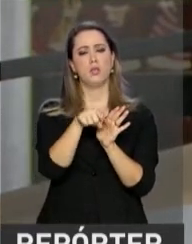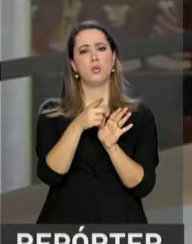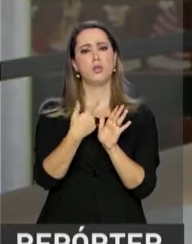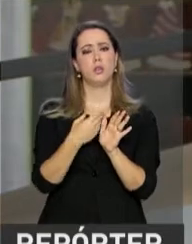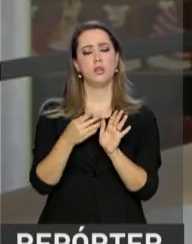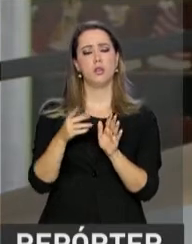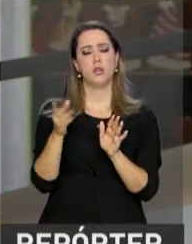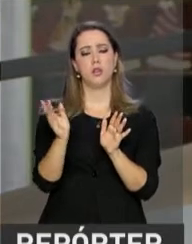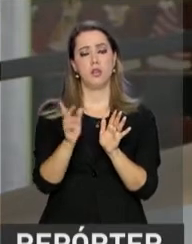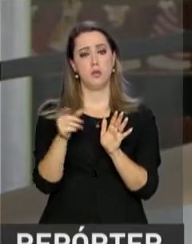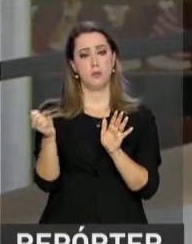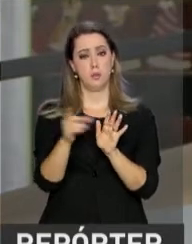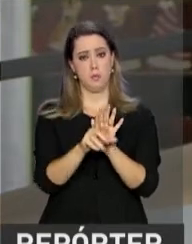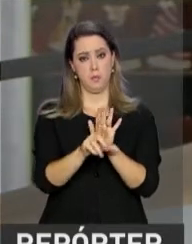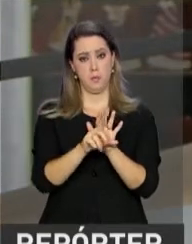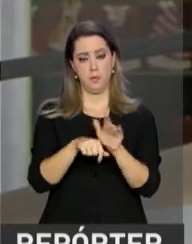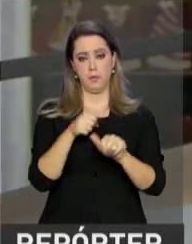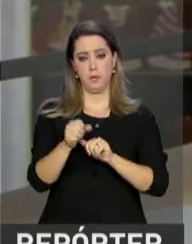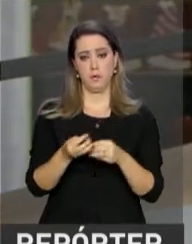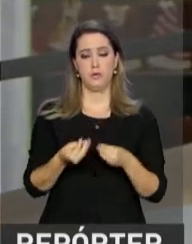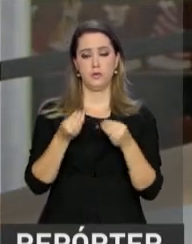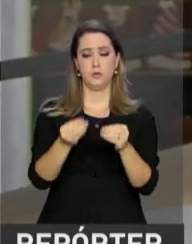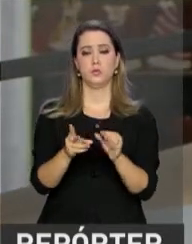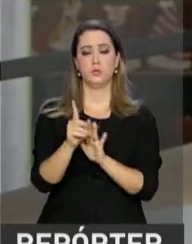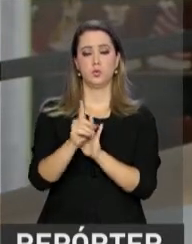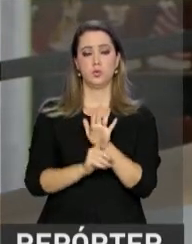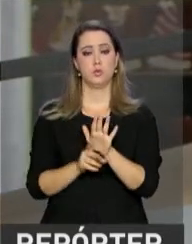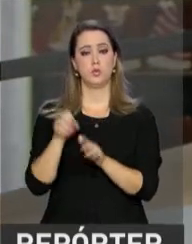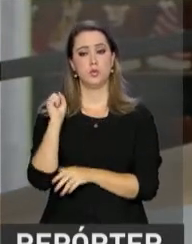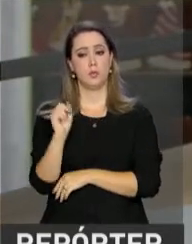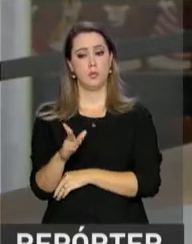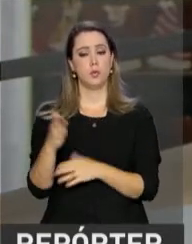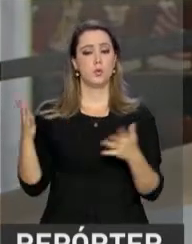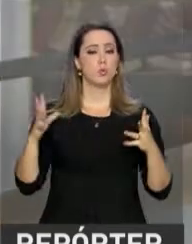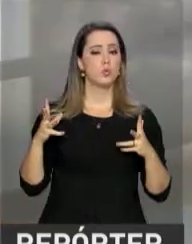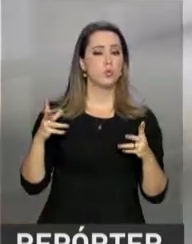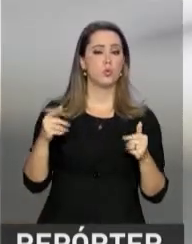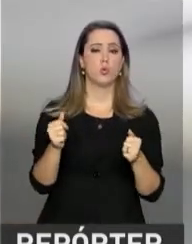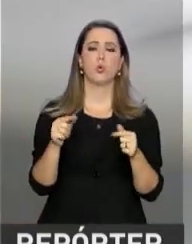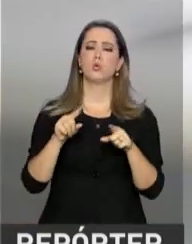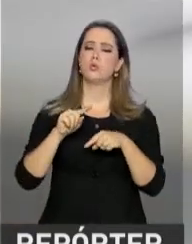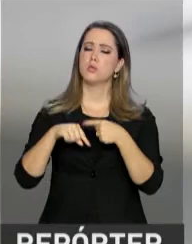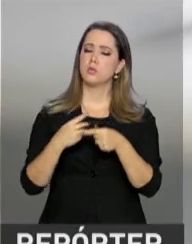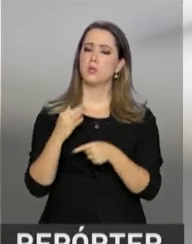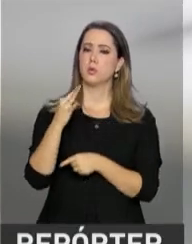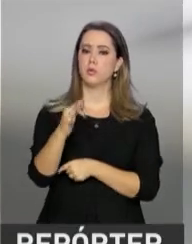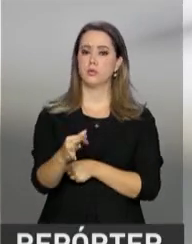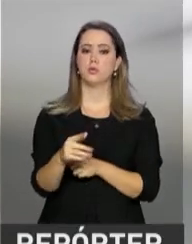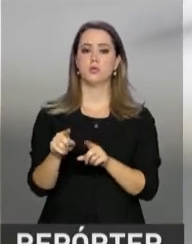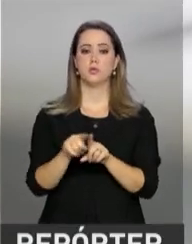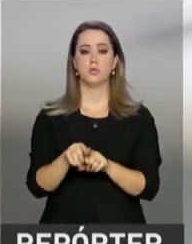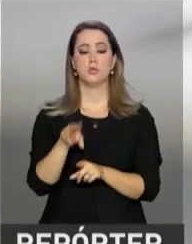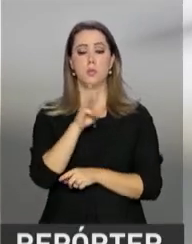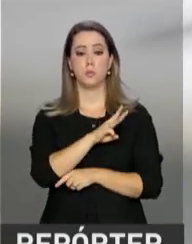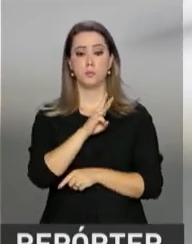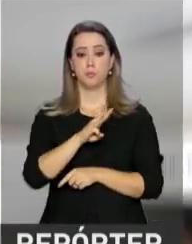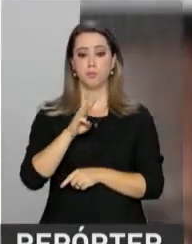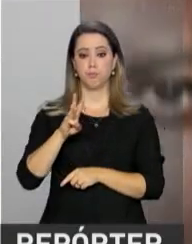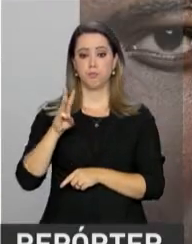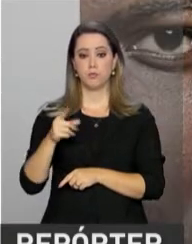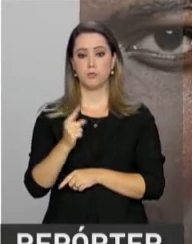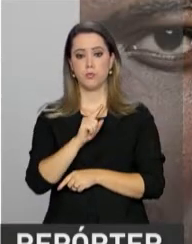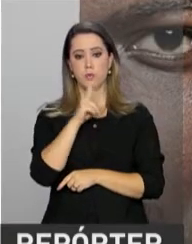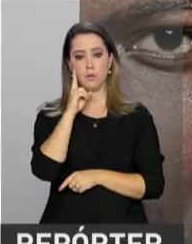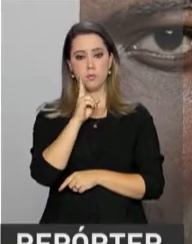a aposentadoria de todos e das próximas gerações ele também publicou o endereço eletrônico de um site para que o cidadão